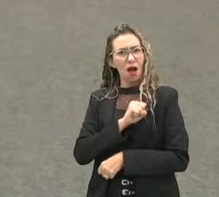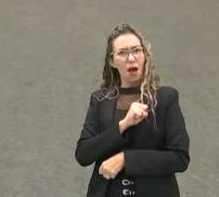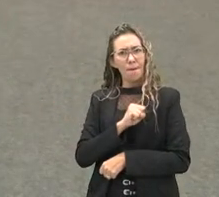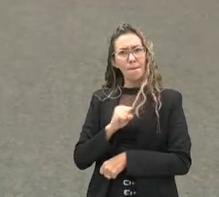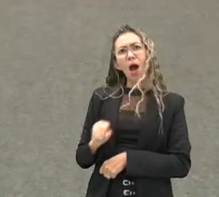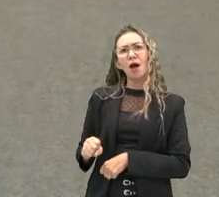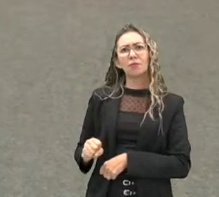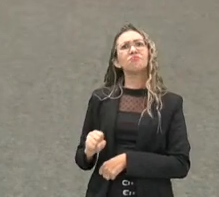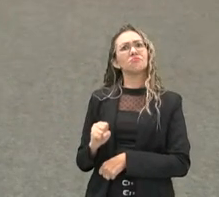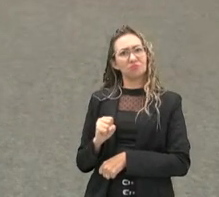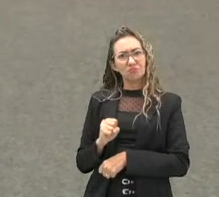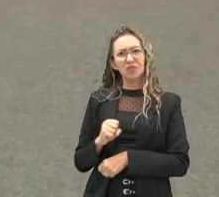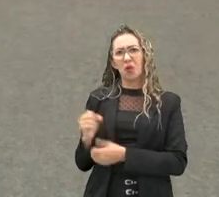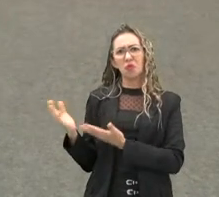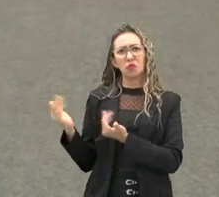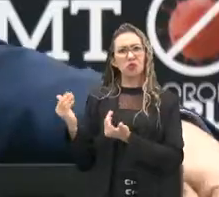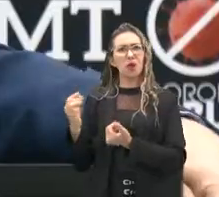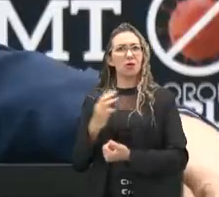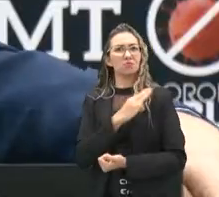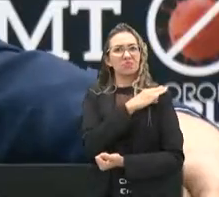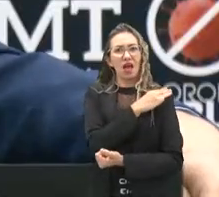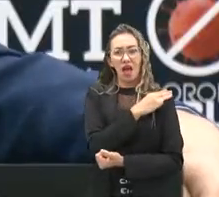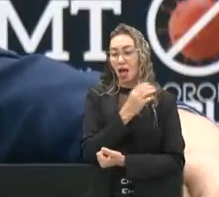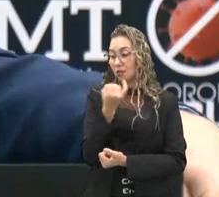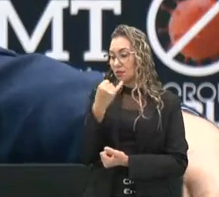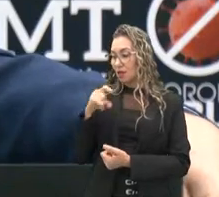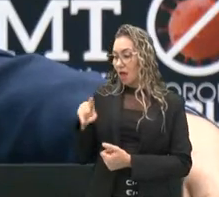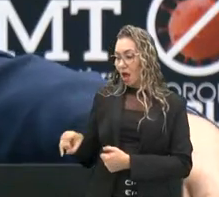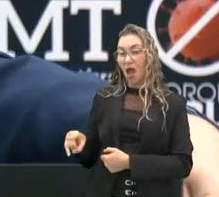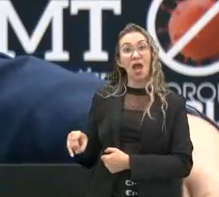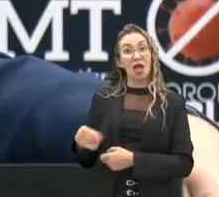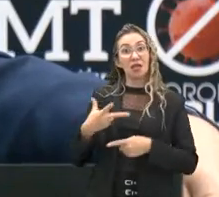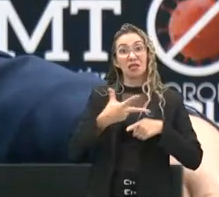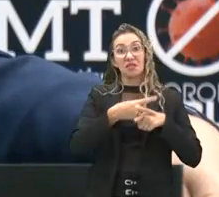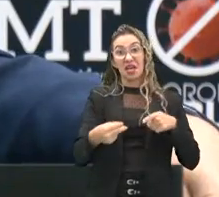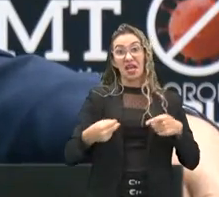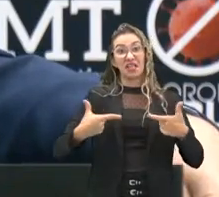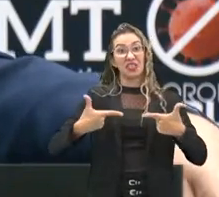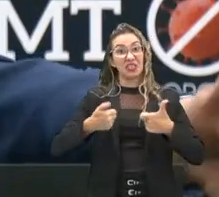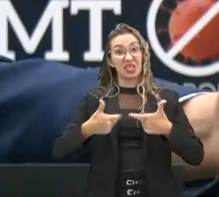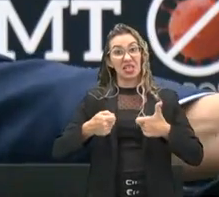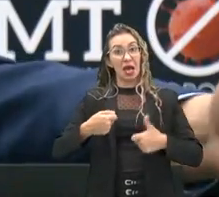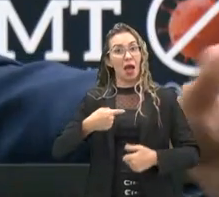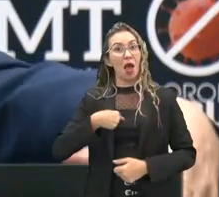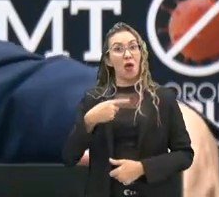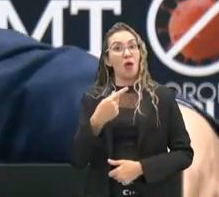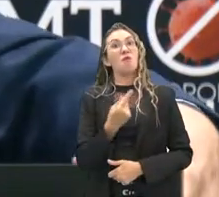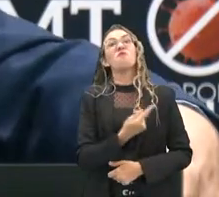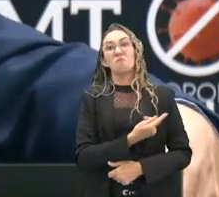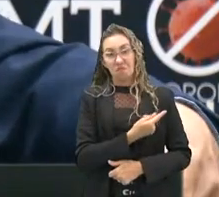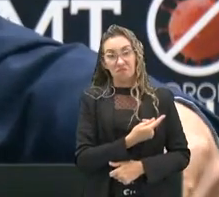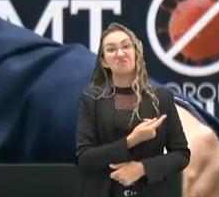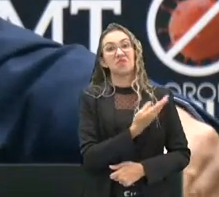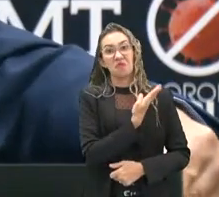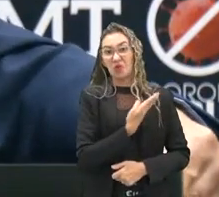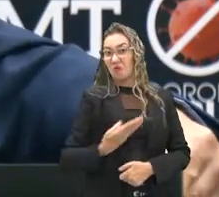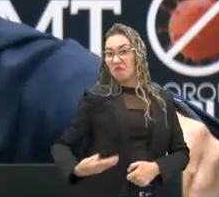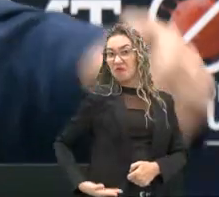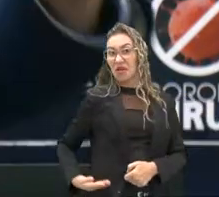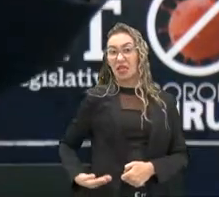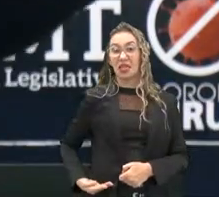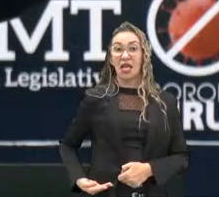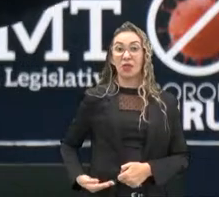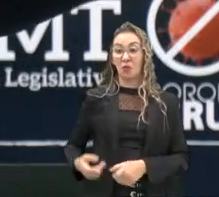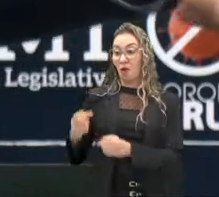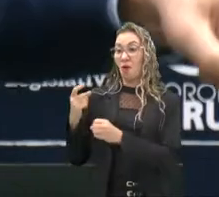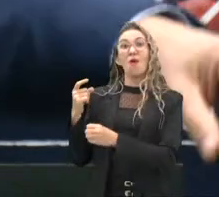ele: olha, se a gente ganhar essa guerra aqui, eu vou ser governador de Minas Gerais. Falei: ah, vai ser nada, que você está bêbado. Eu